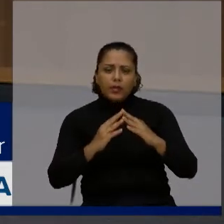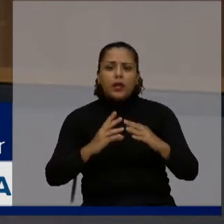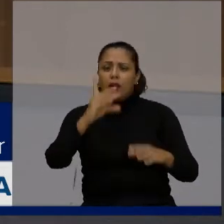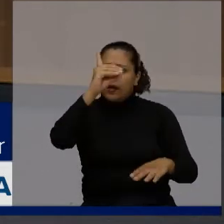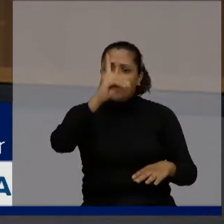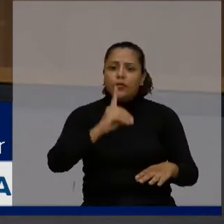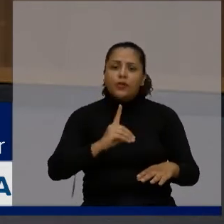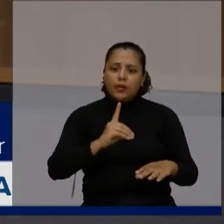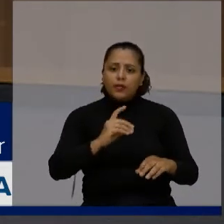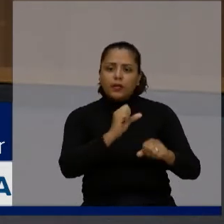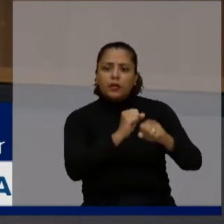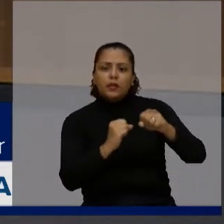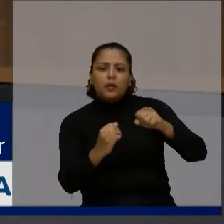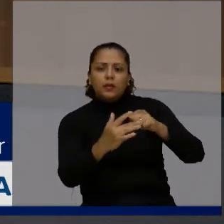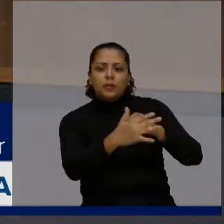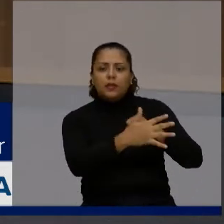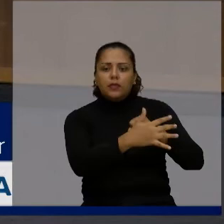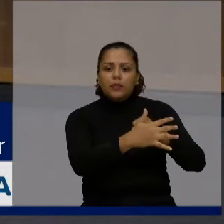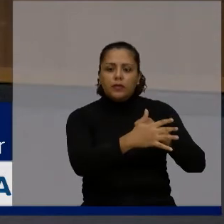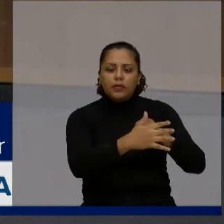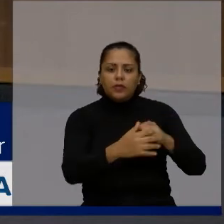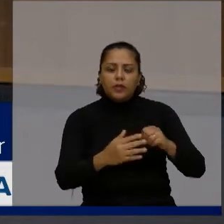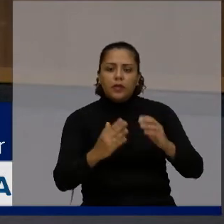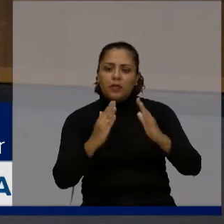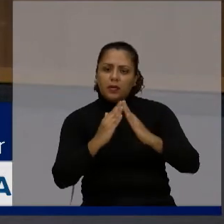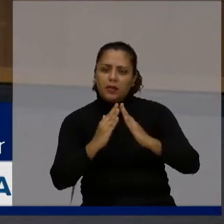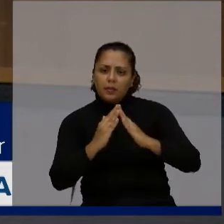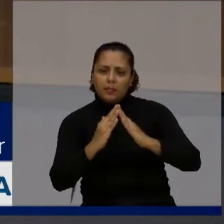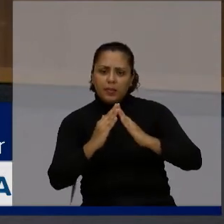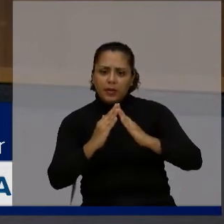pandemia, ter esses despejos todos seria